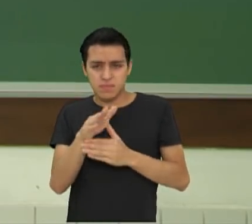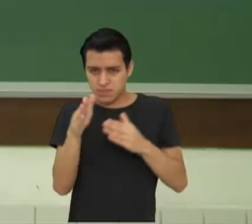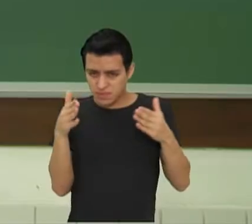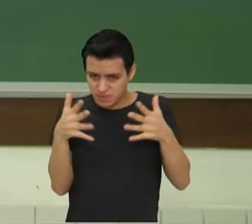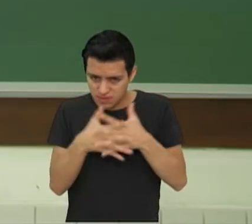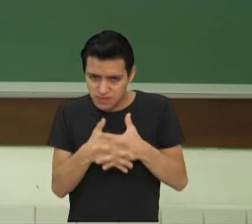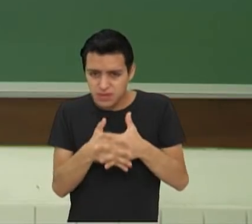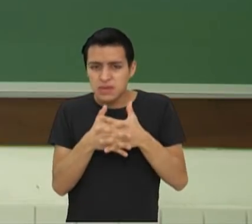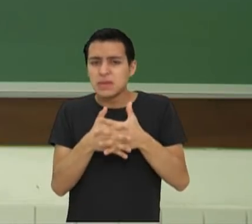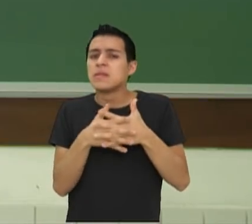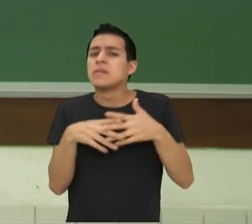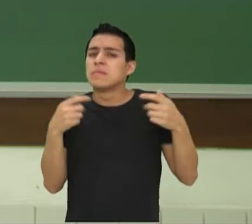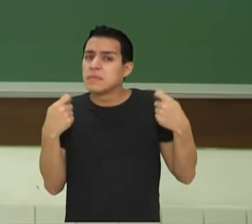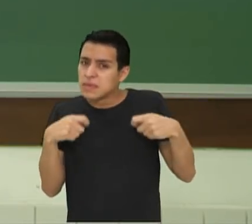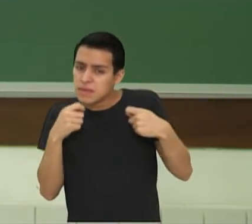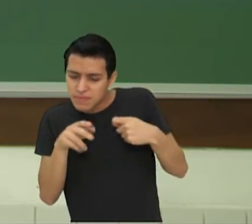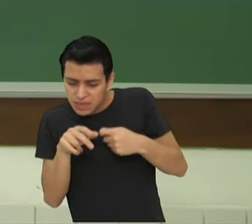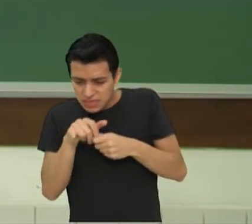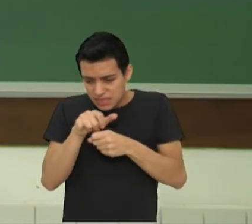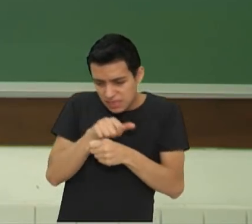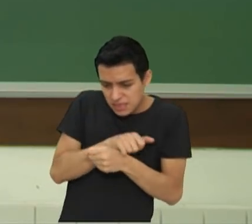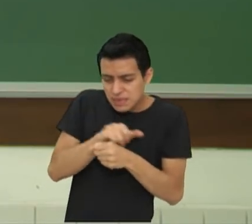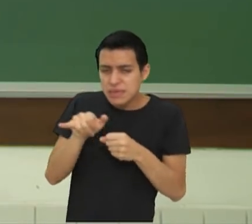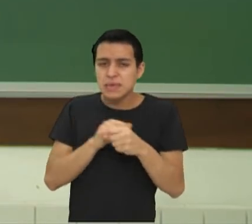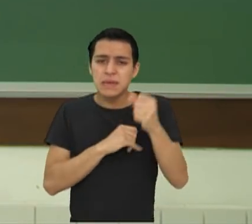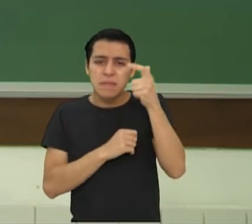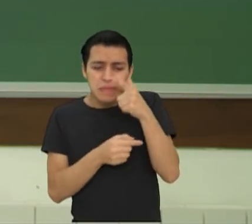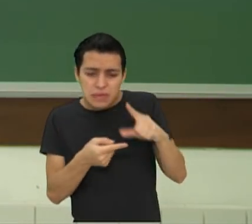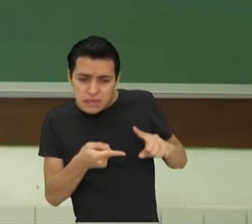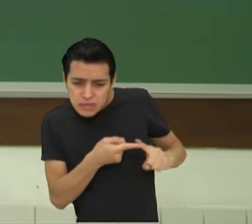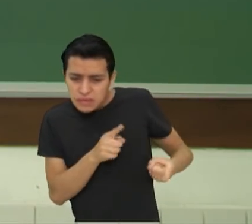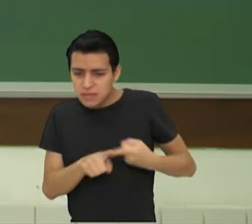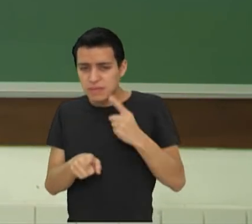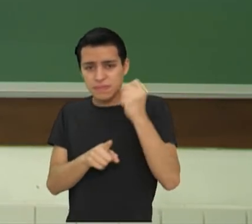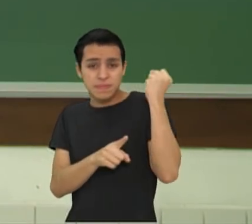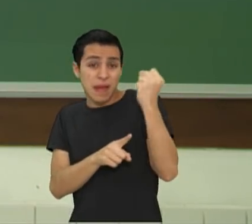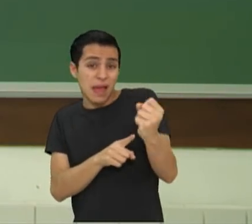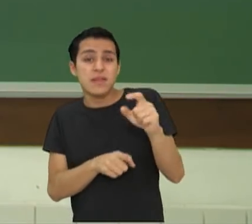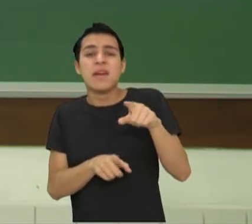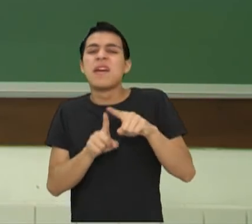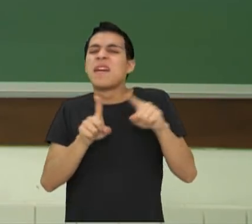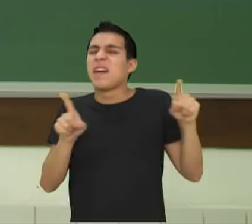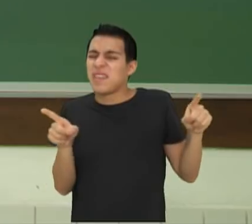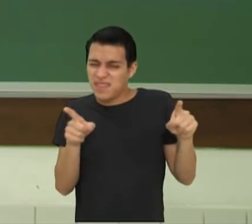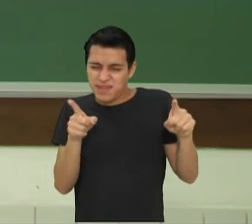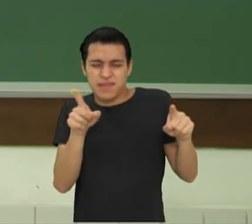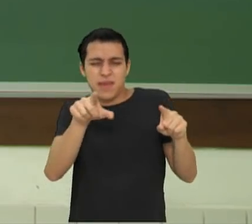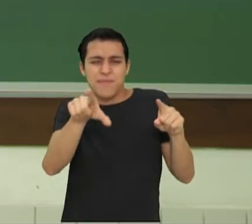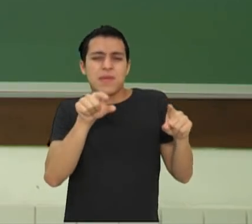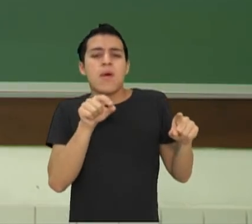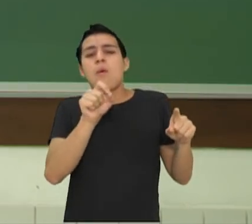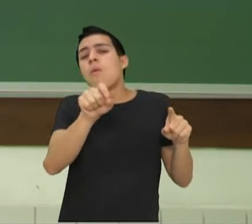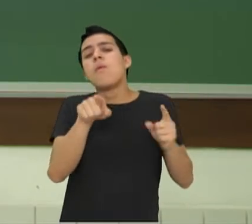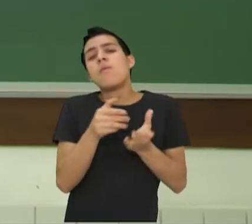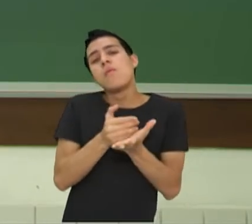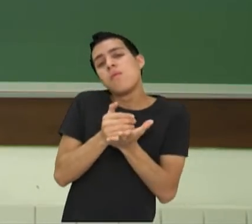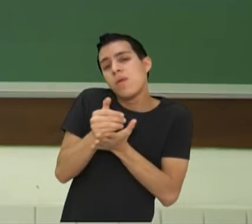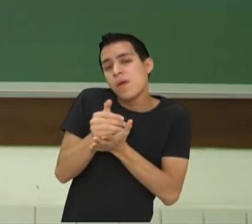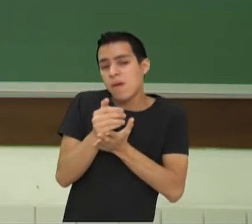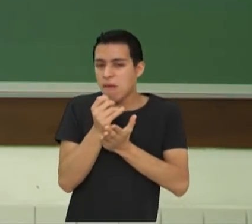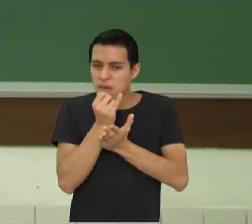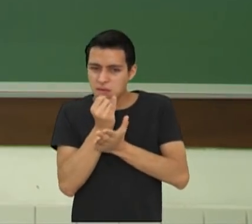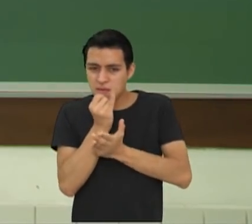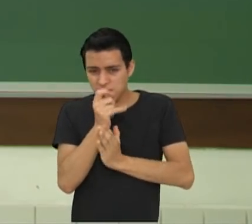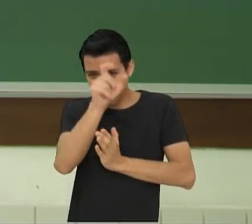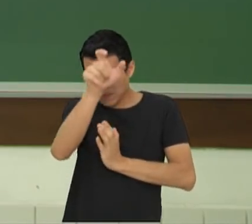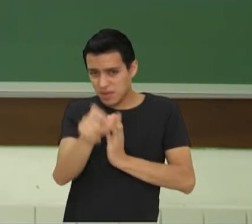complexo, precisa um pouquinho mais de jogadas para fazer esse mate, mas ele é uma opção de quando você começa e você vê que teu